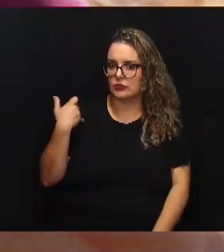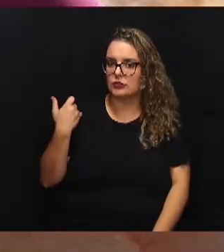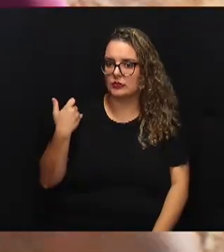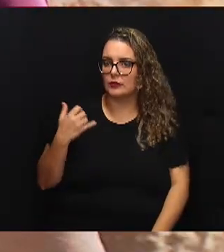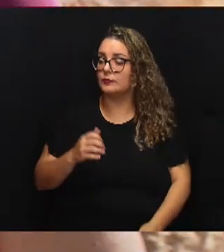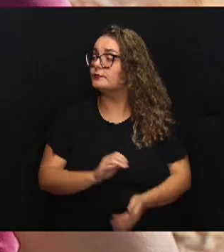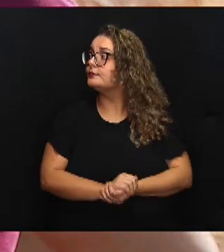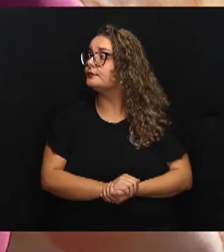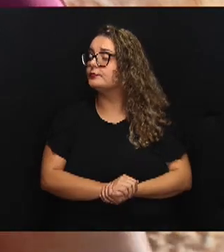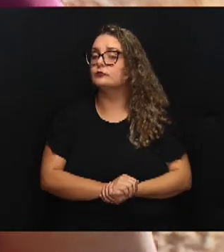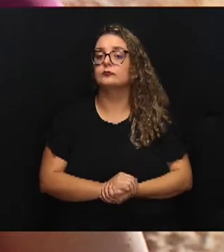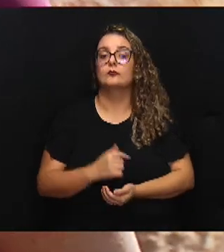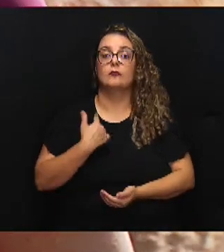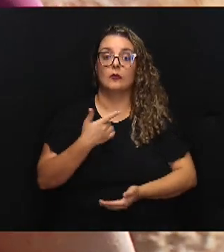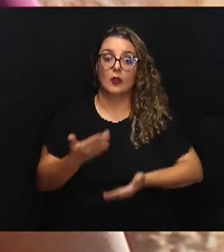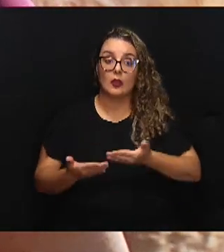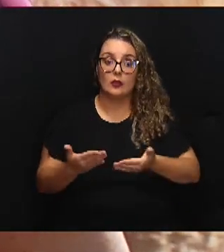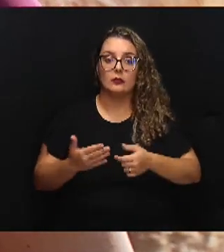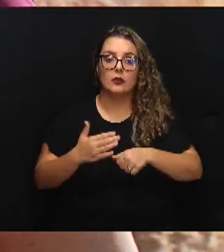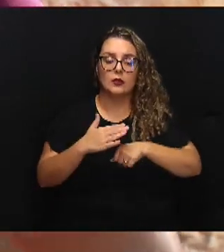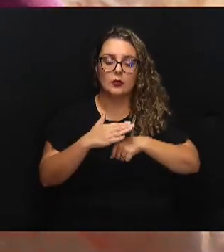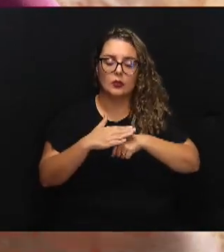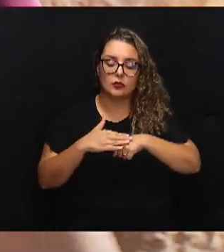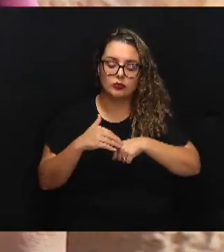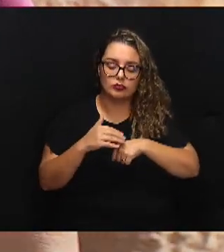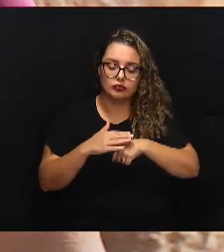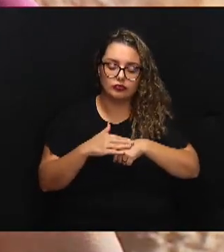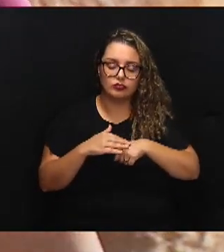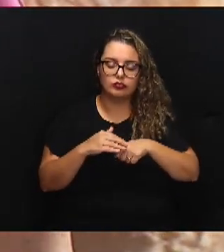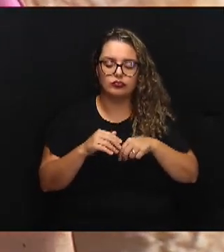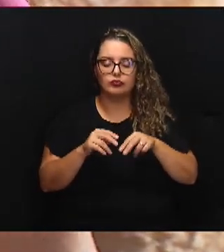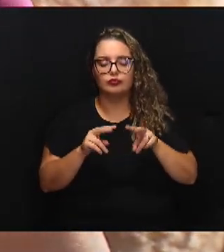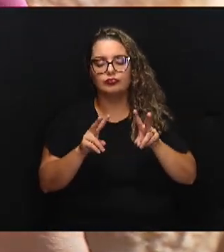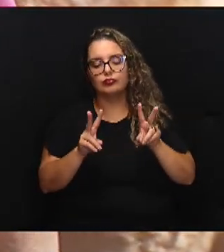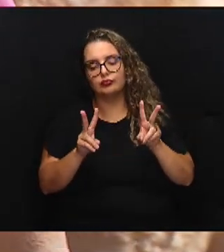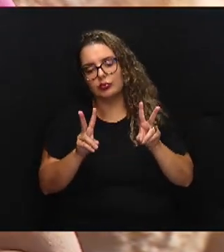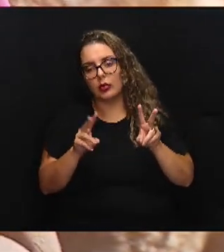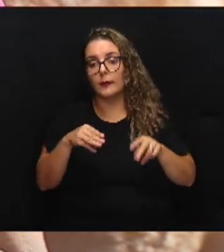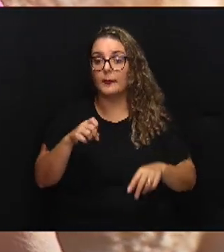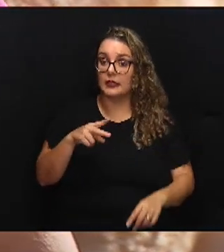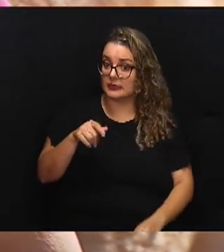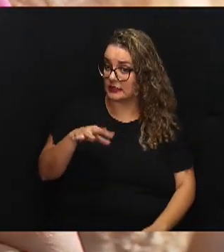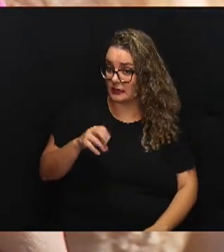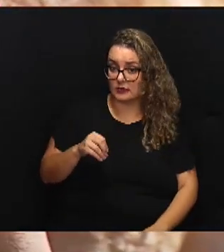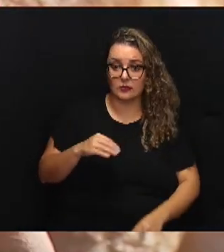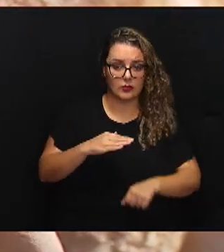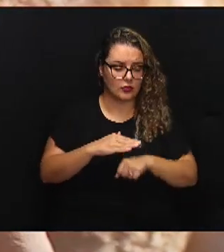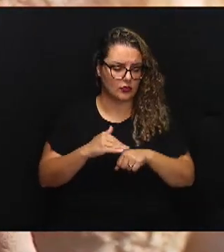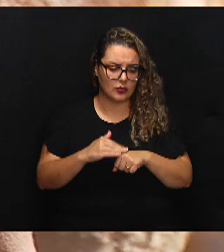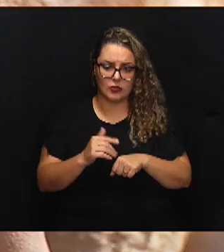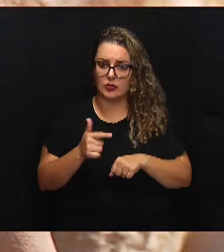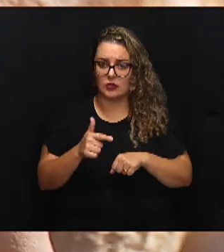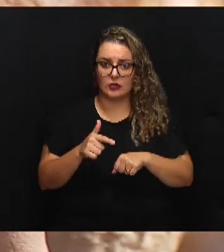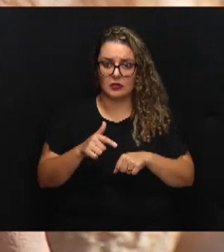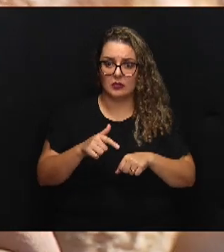A gente preza bastante a mansidão do cavalo. O cavalo tem que ser manso, dócil, não ter